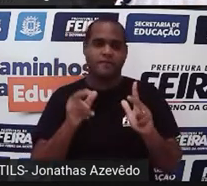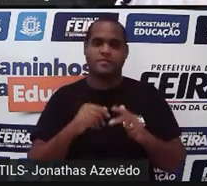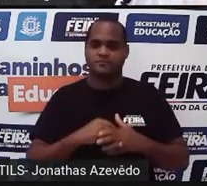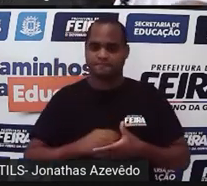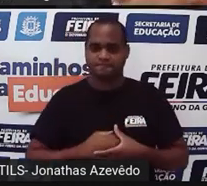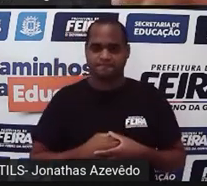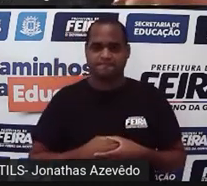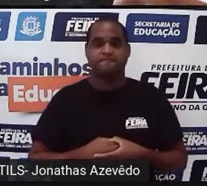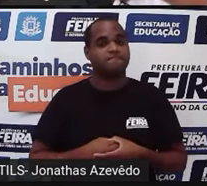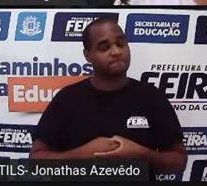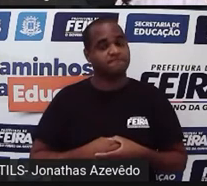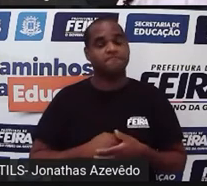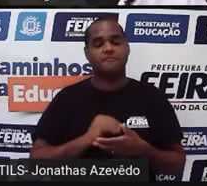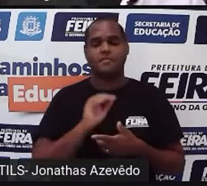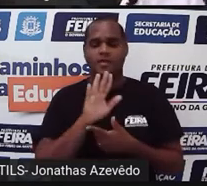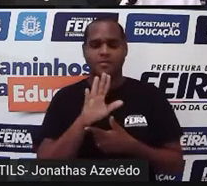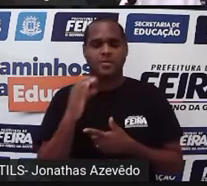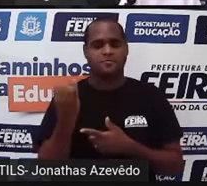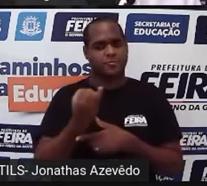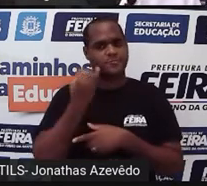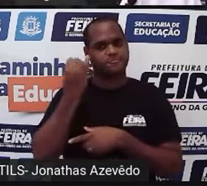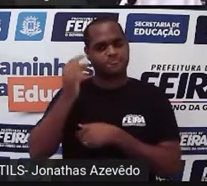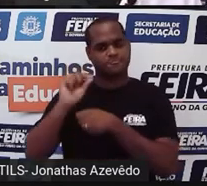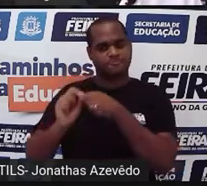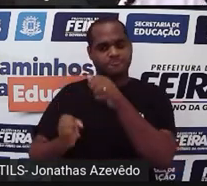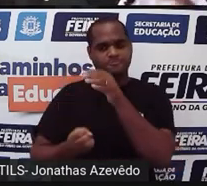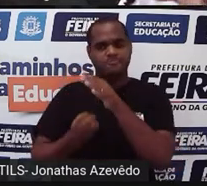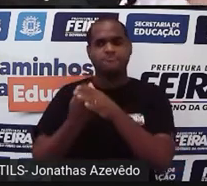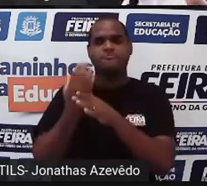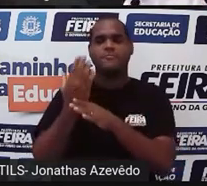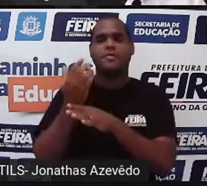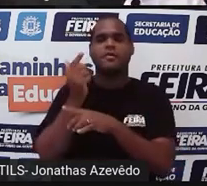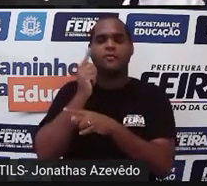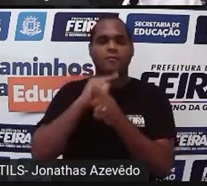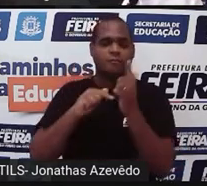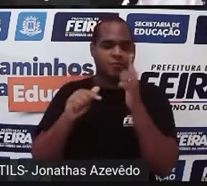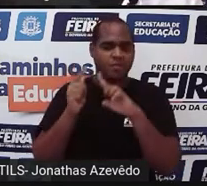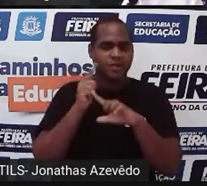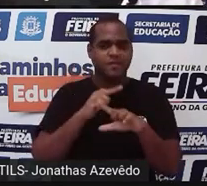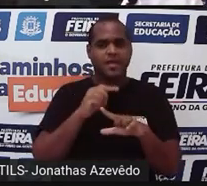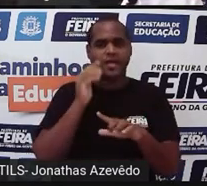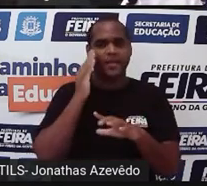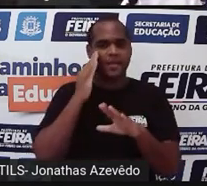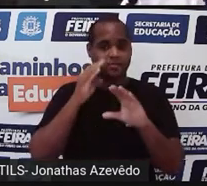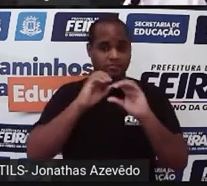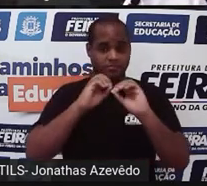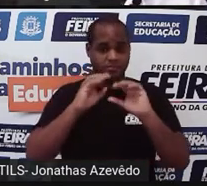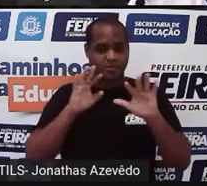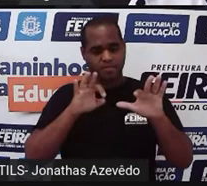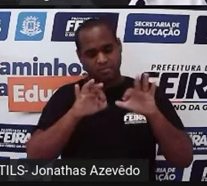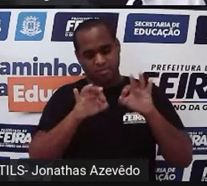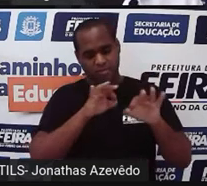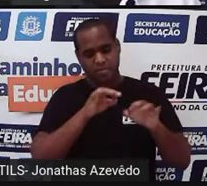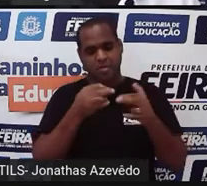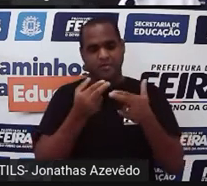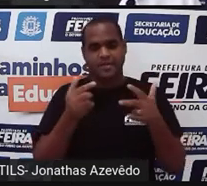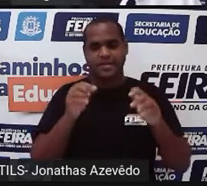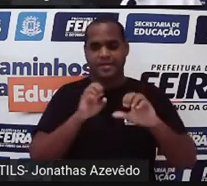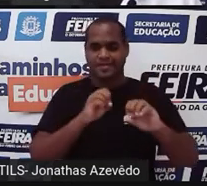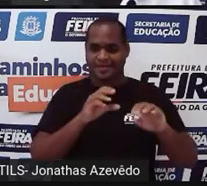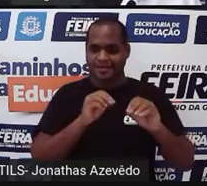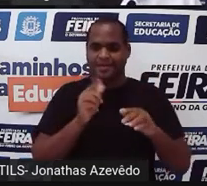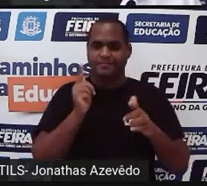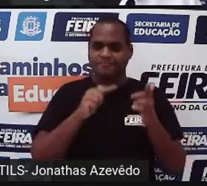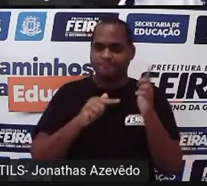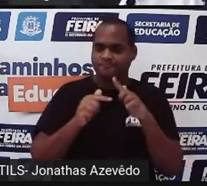tá bom? Mas é uma situação criada para a gente conseguir aqui fazer a nossa aula acontecer,